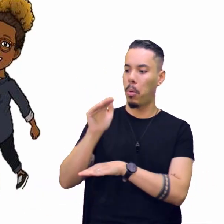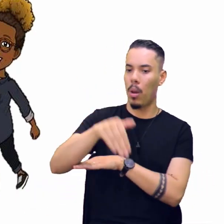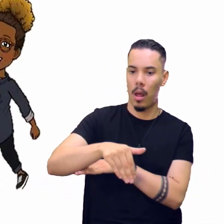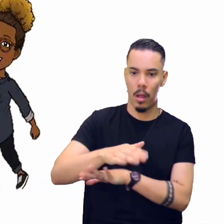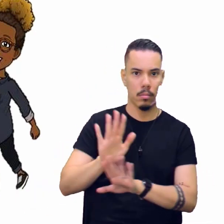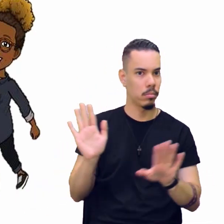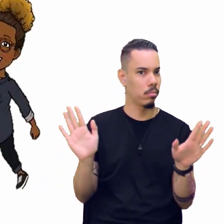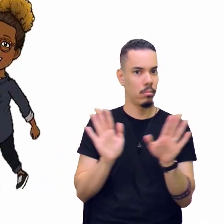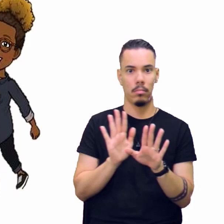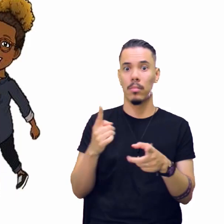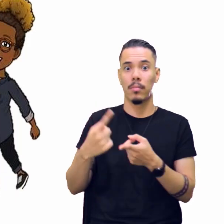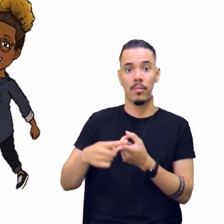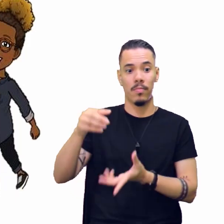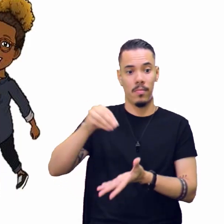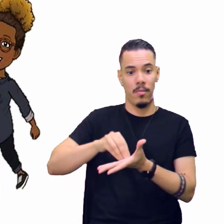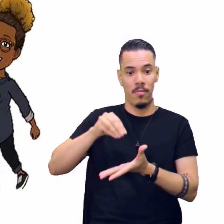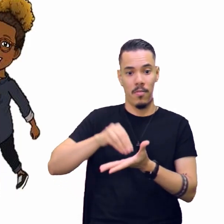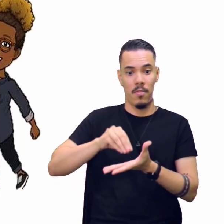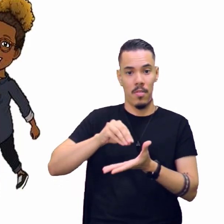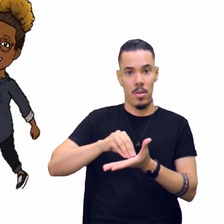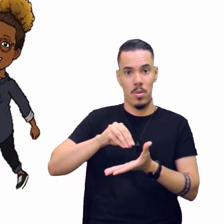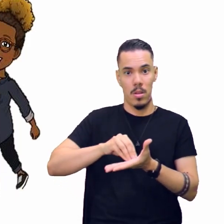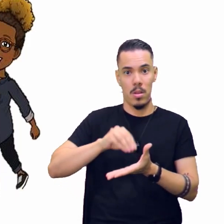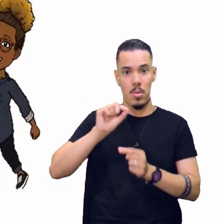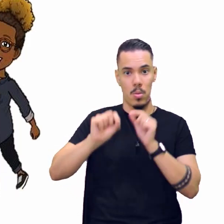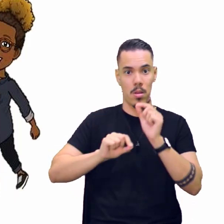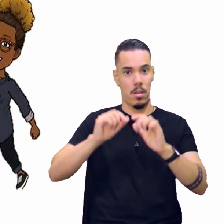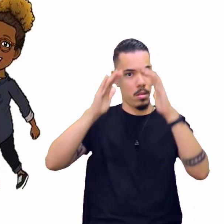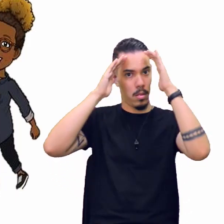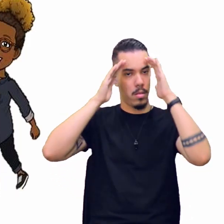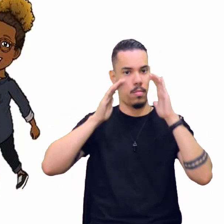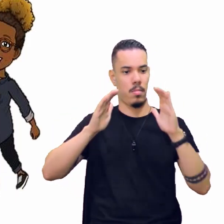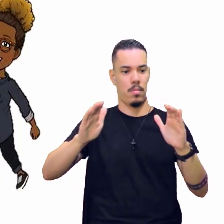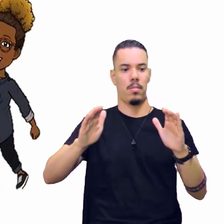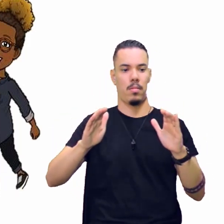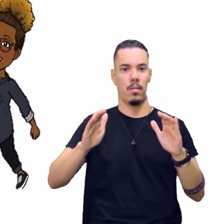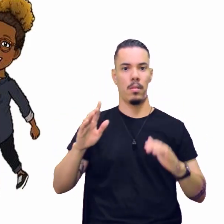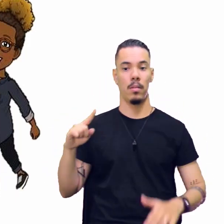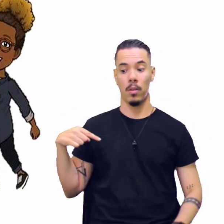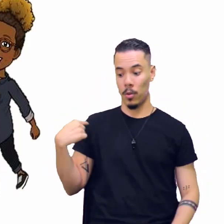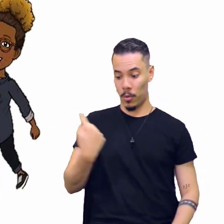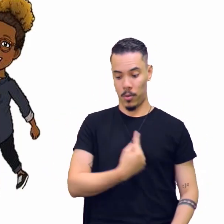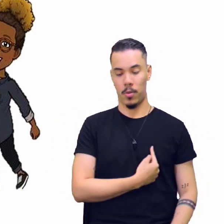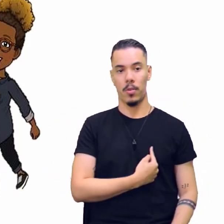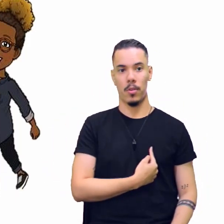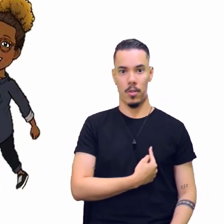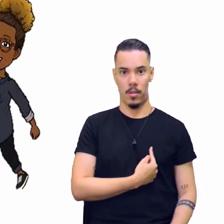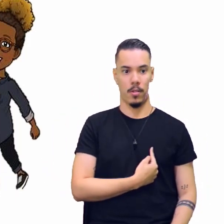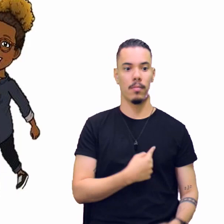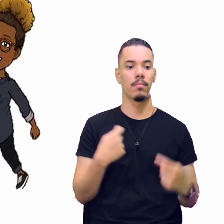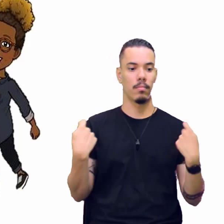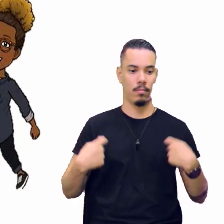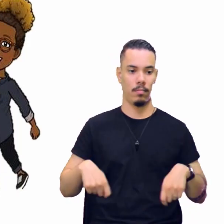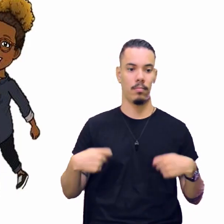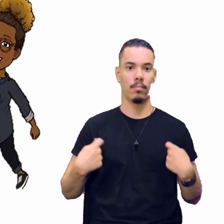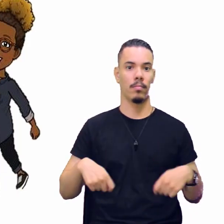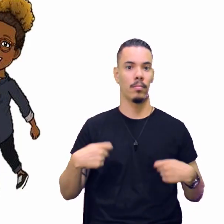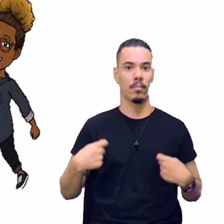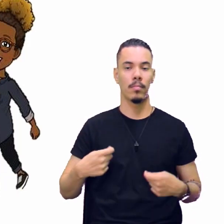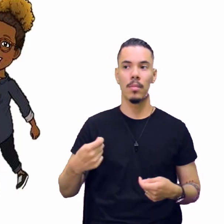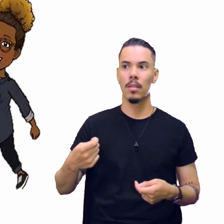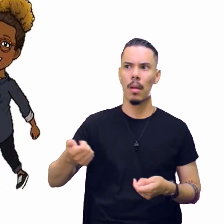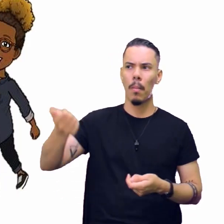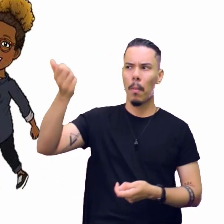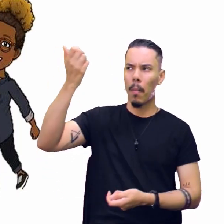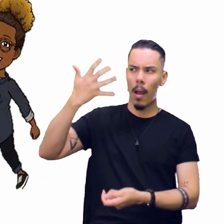porque é uma falta de respeito. Nós temos que saber o quê?